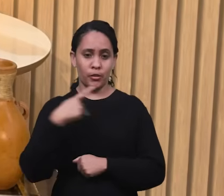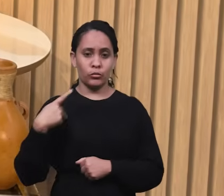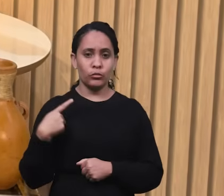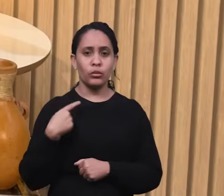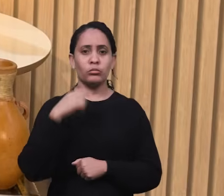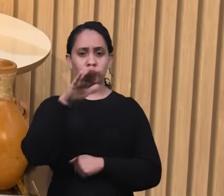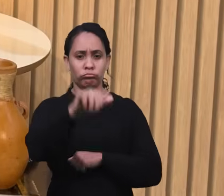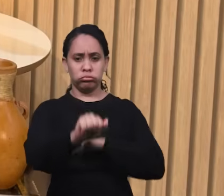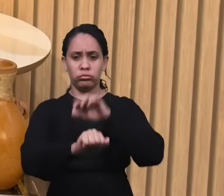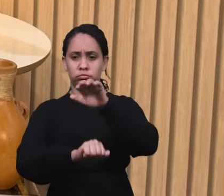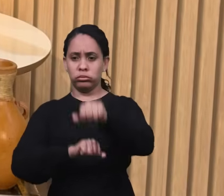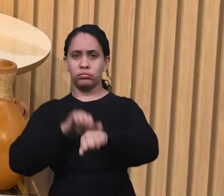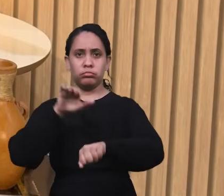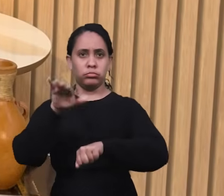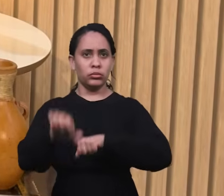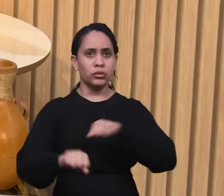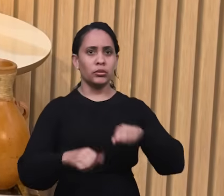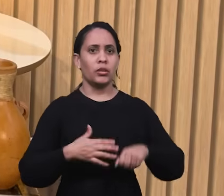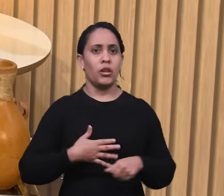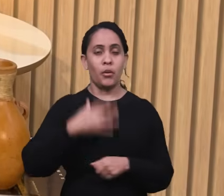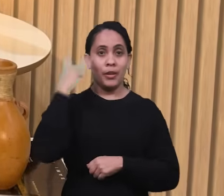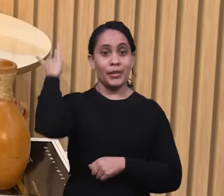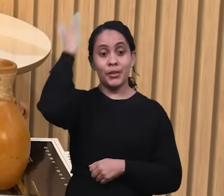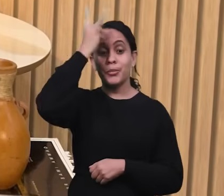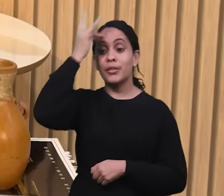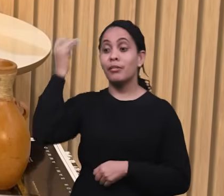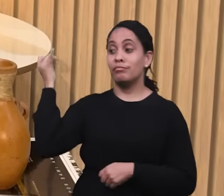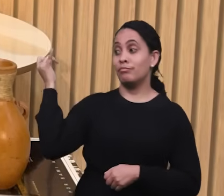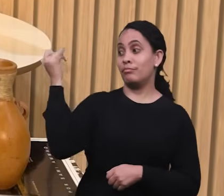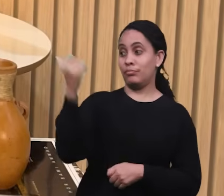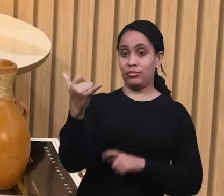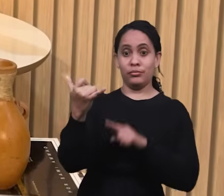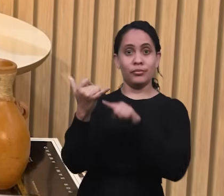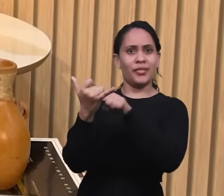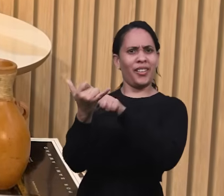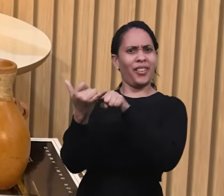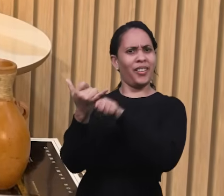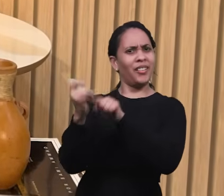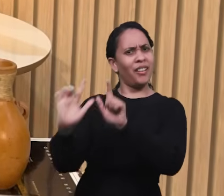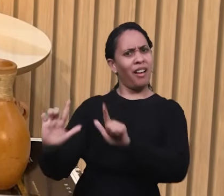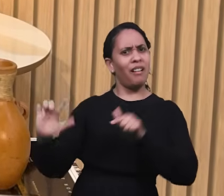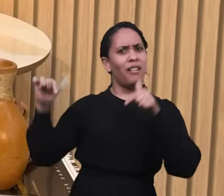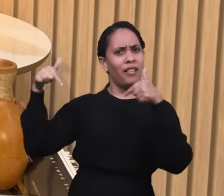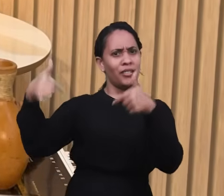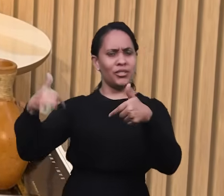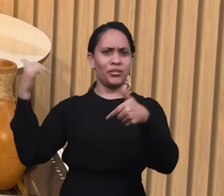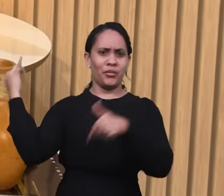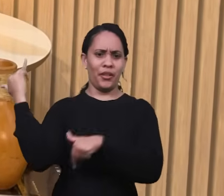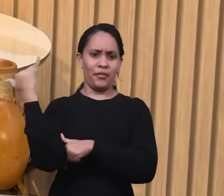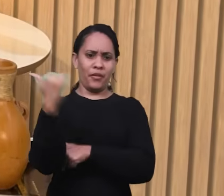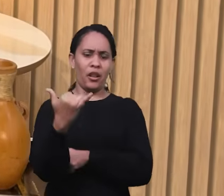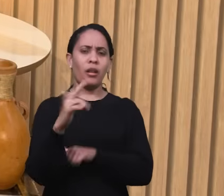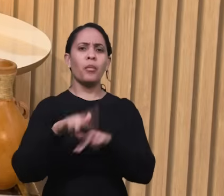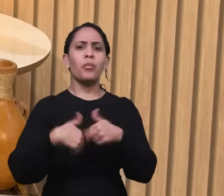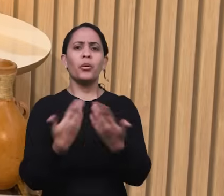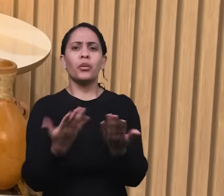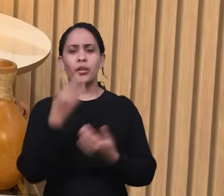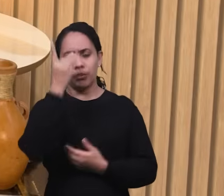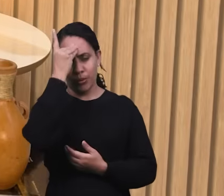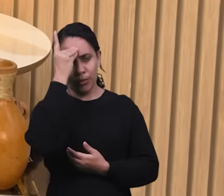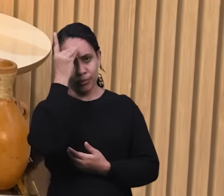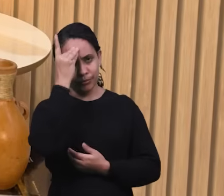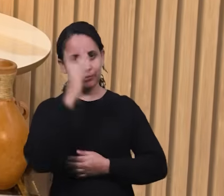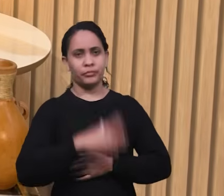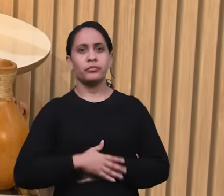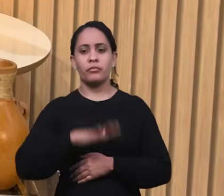o Espírito Santo falando através dos dons espirituais. Isso tem chamado muito a atenção